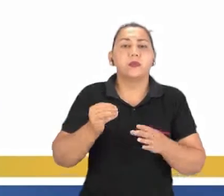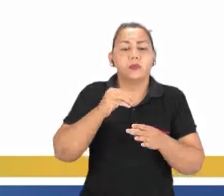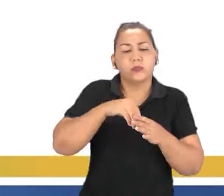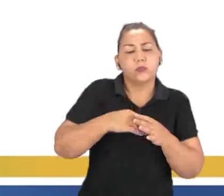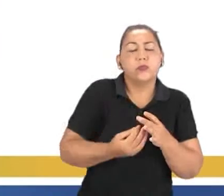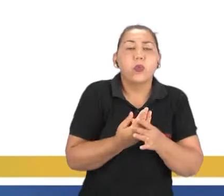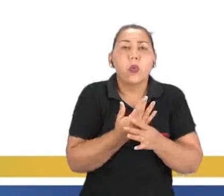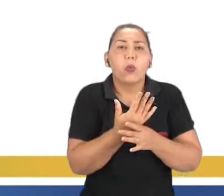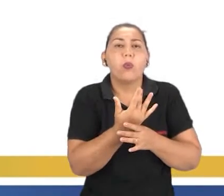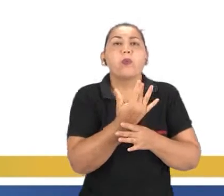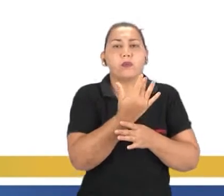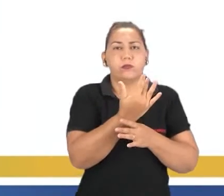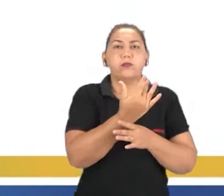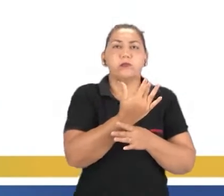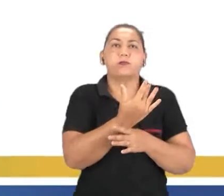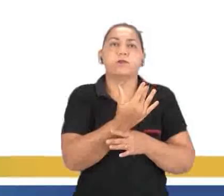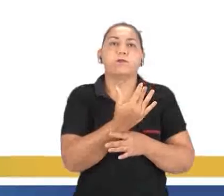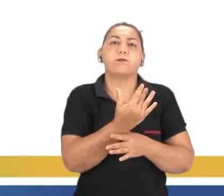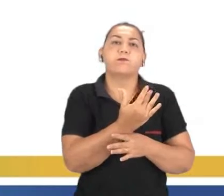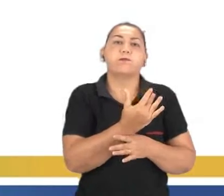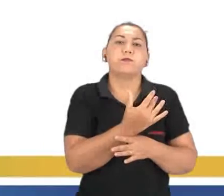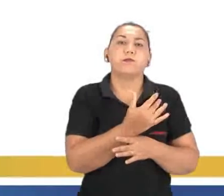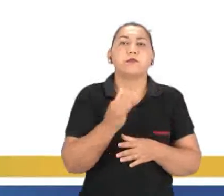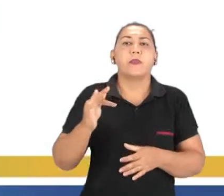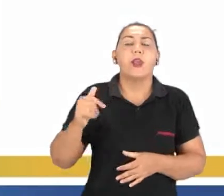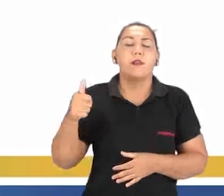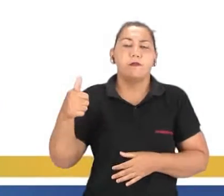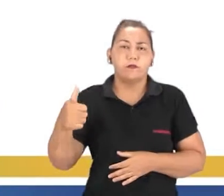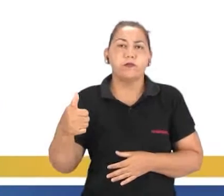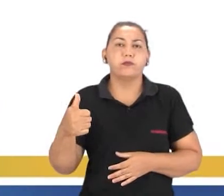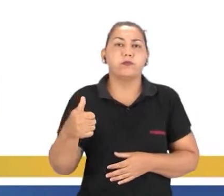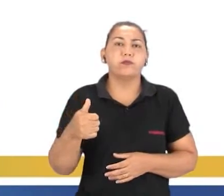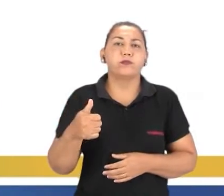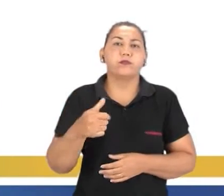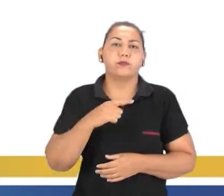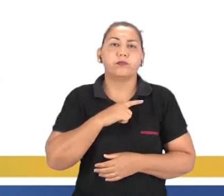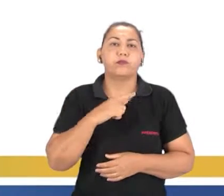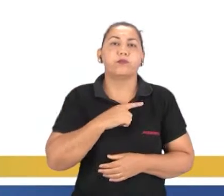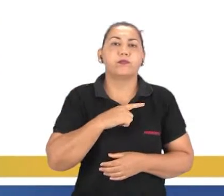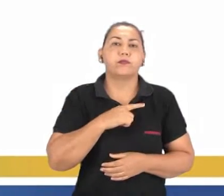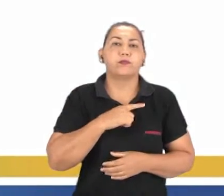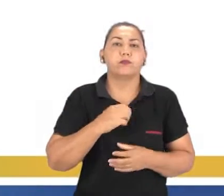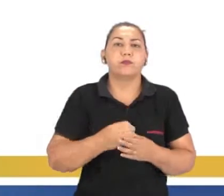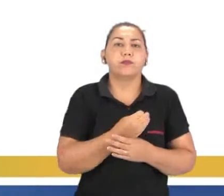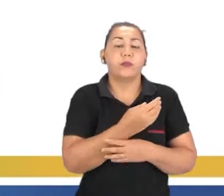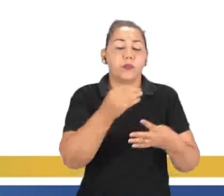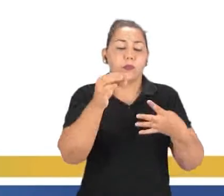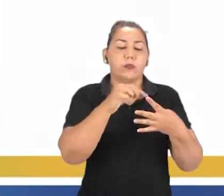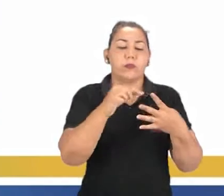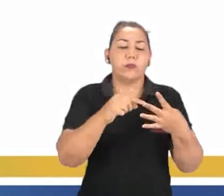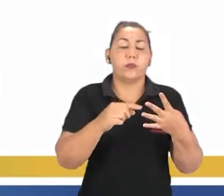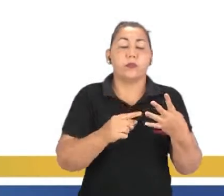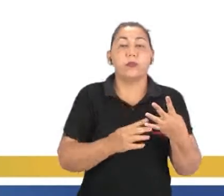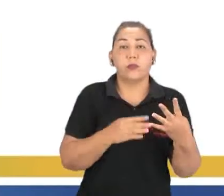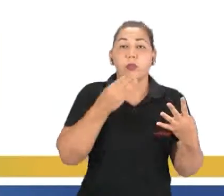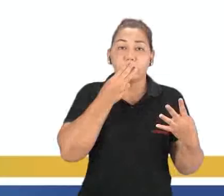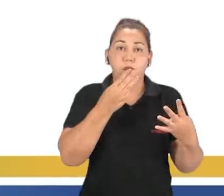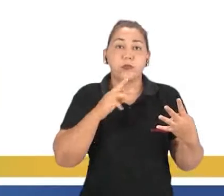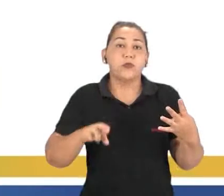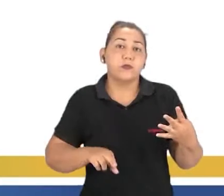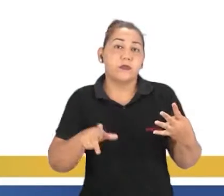da F1, que são indivíduos heterozigotos, a gente vai ter a formação de 4 tipos diferentes de